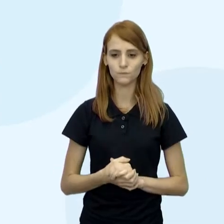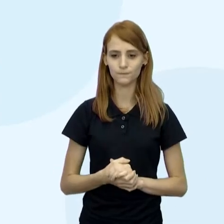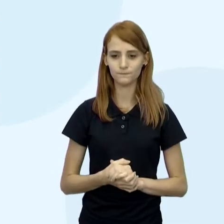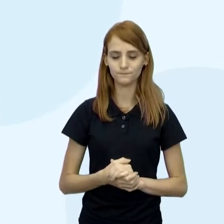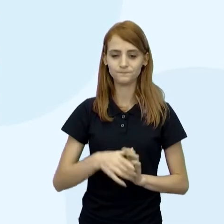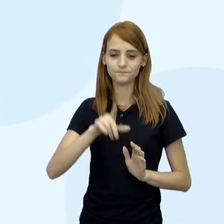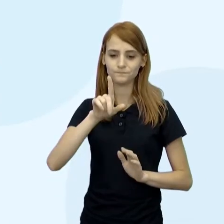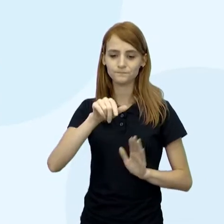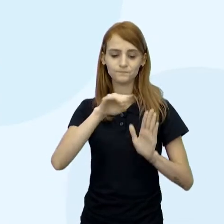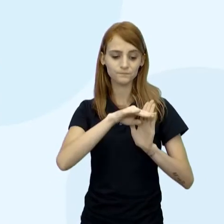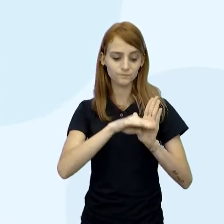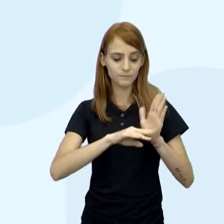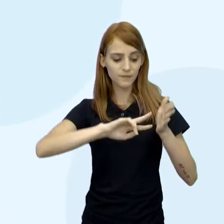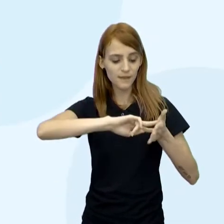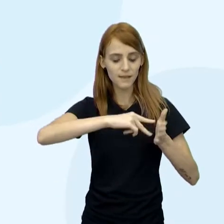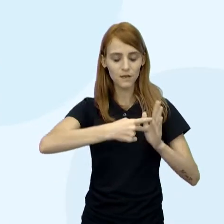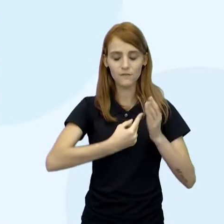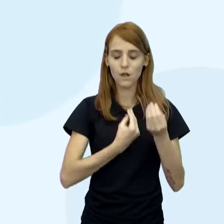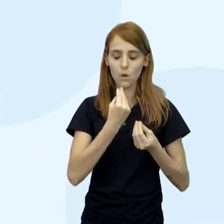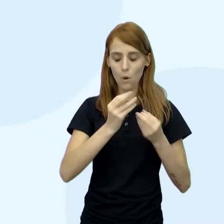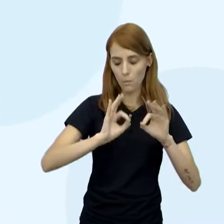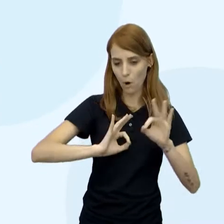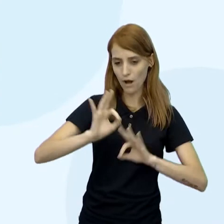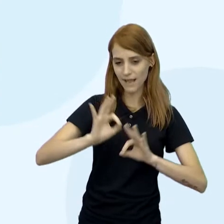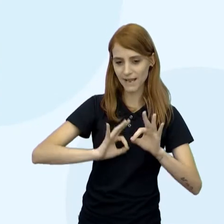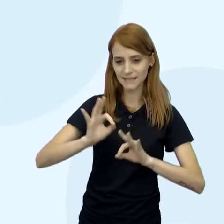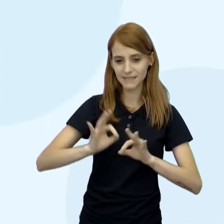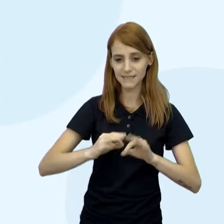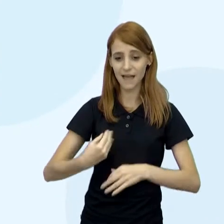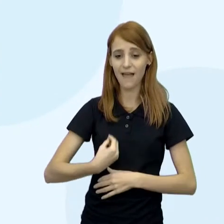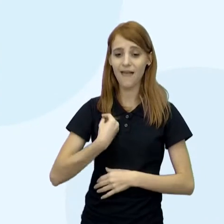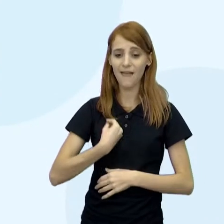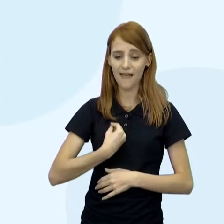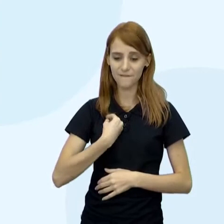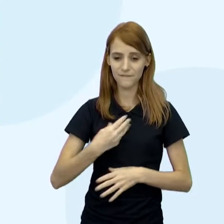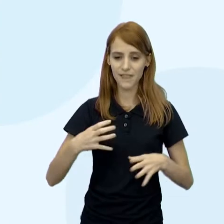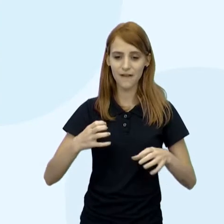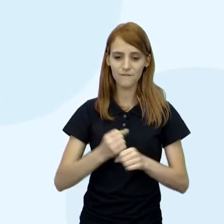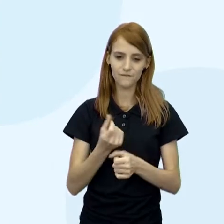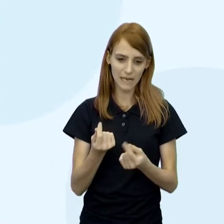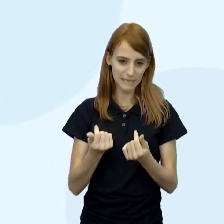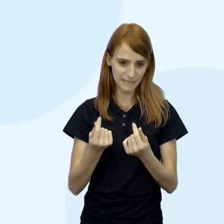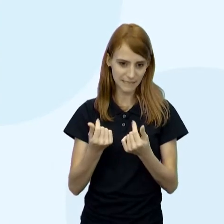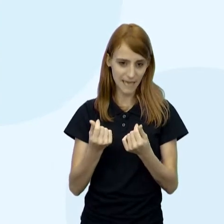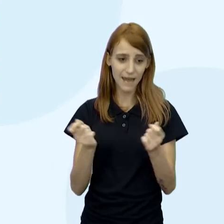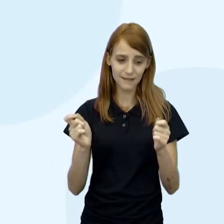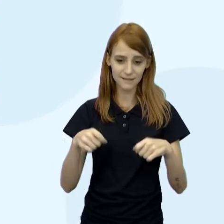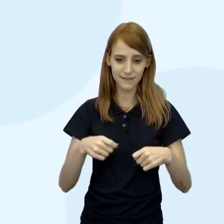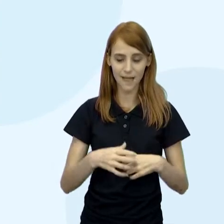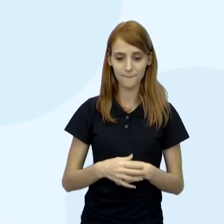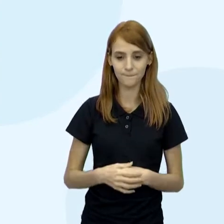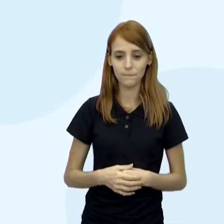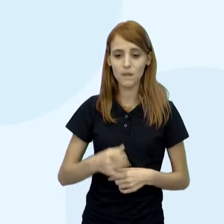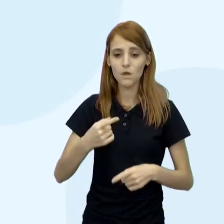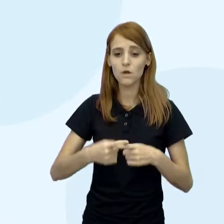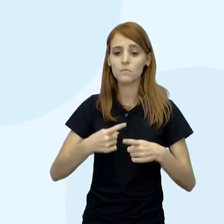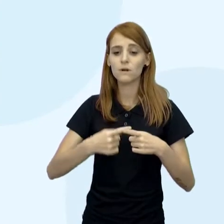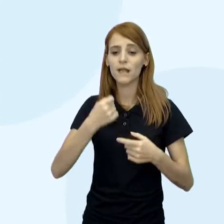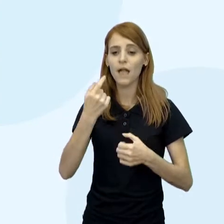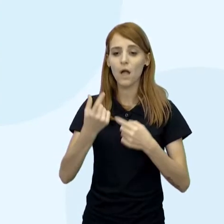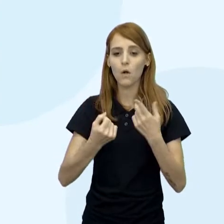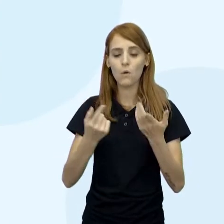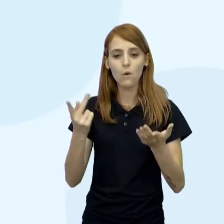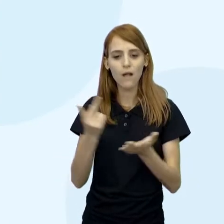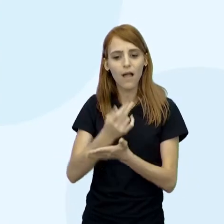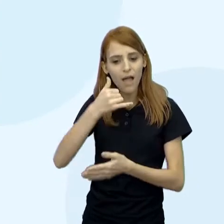nosso planejamento. Como que a gente se planeja aí com a nossa vida financeira? Então, já que algumas dessas situações podem